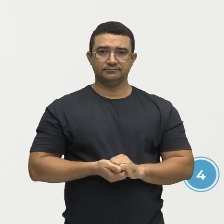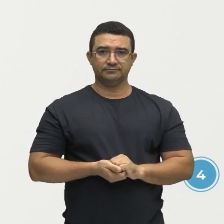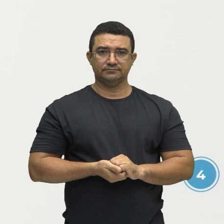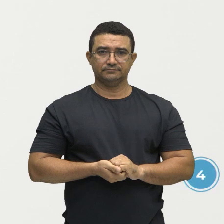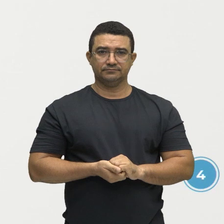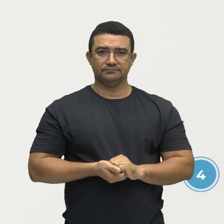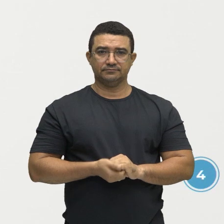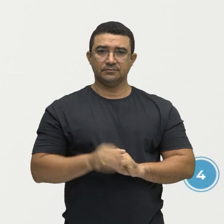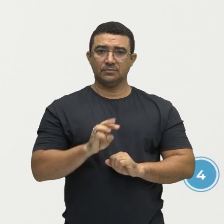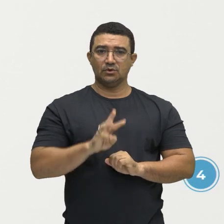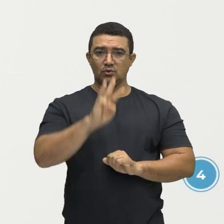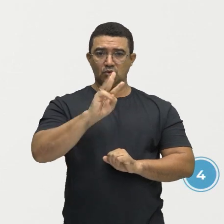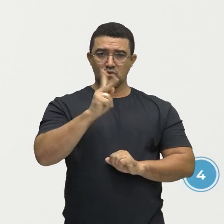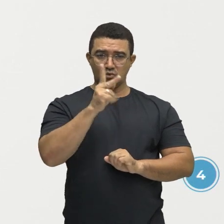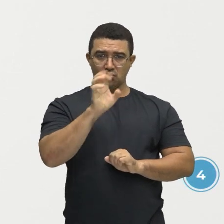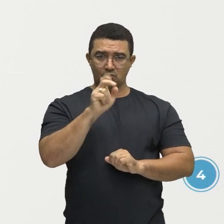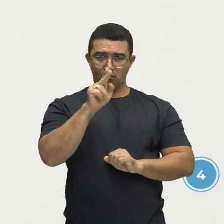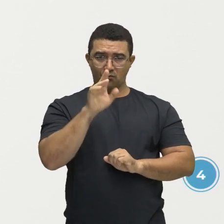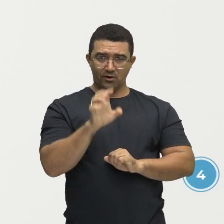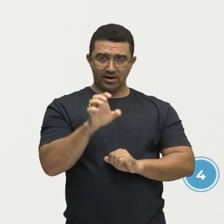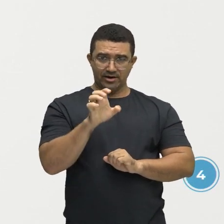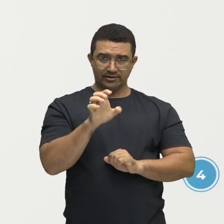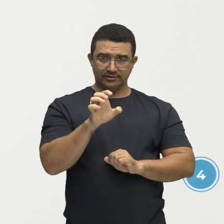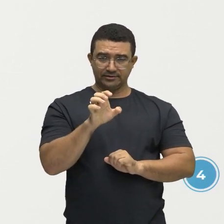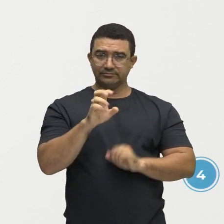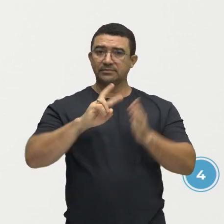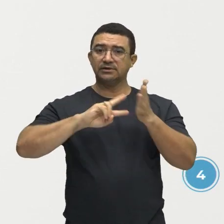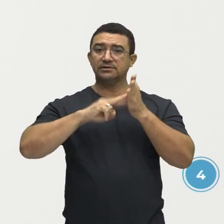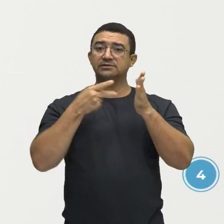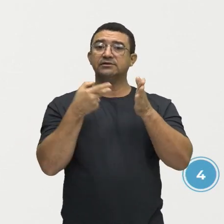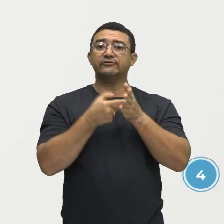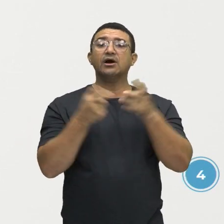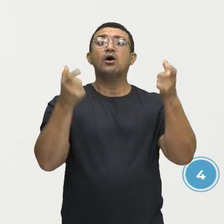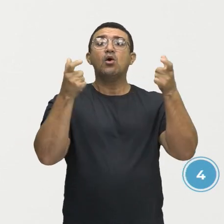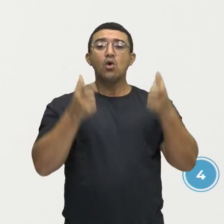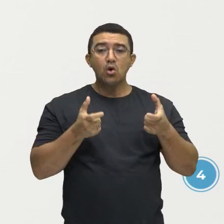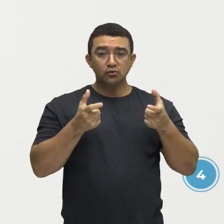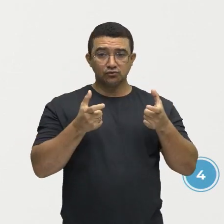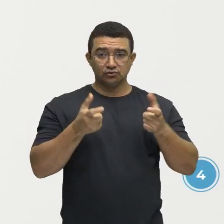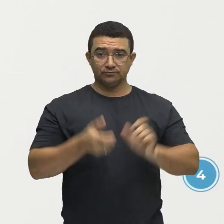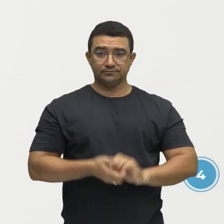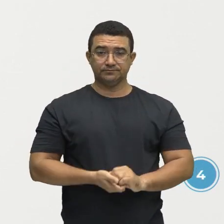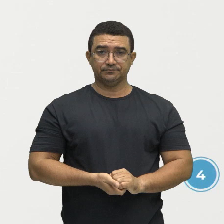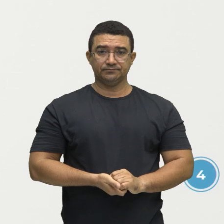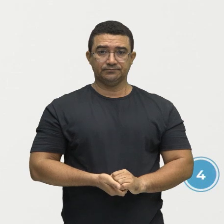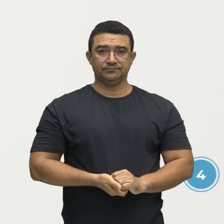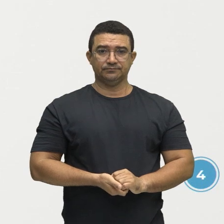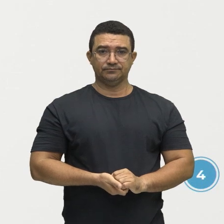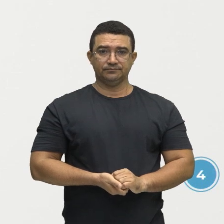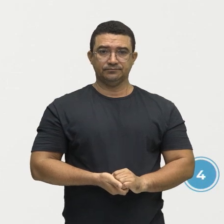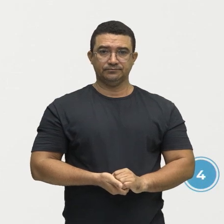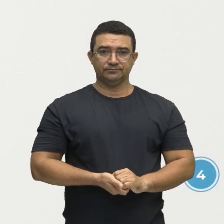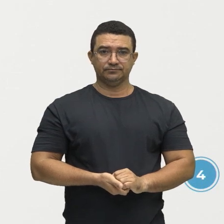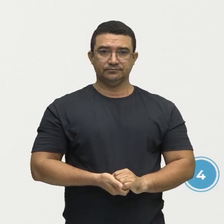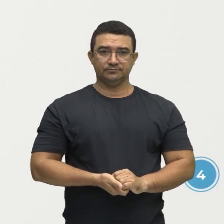sequência, where. Where, where, que significa onde.